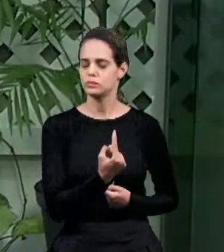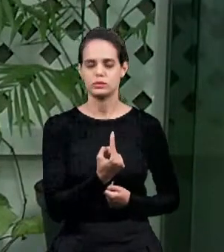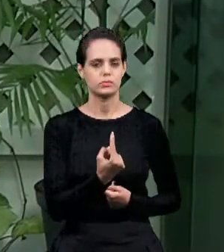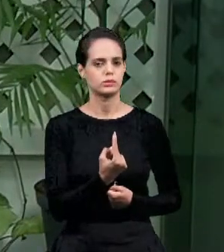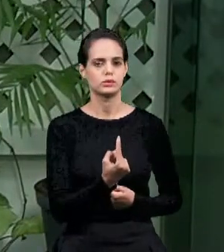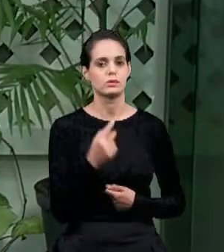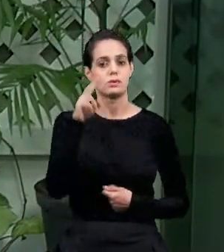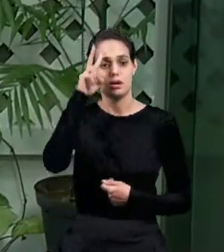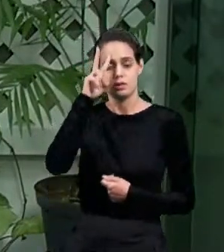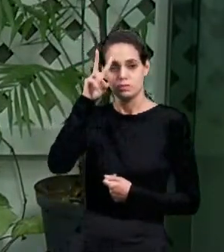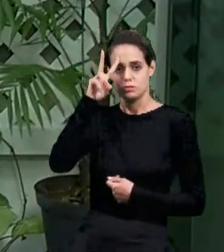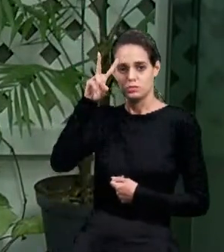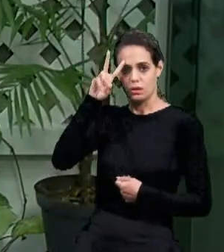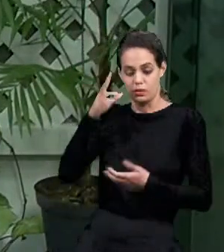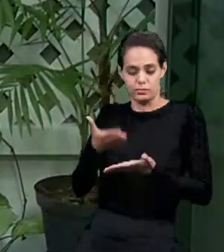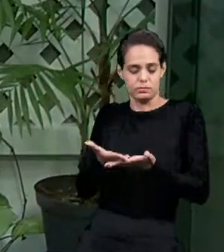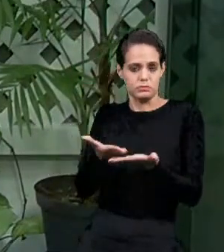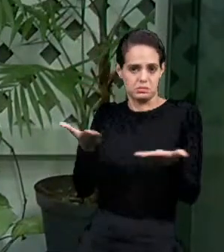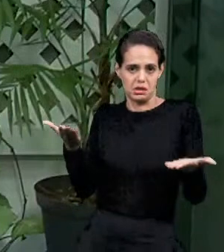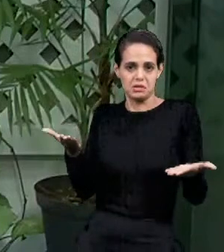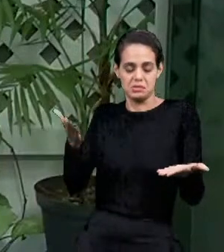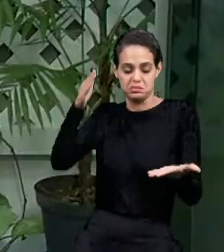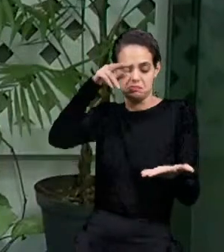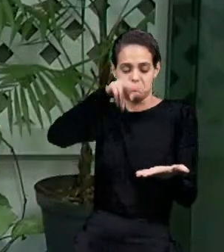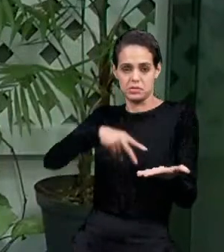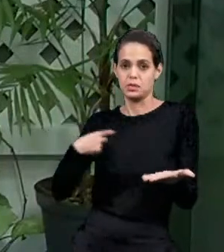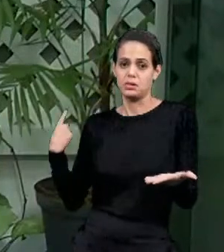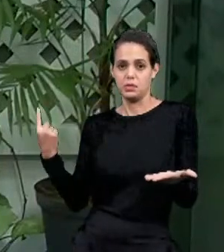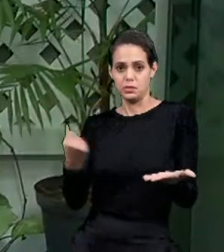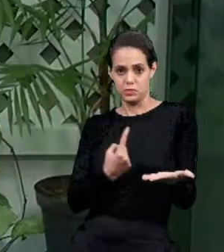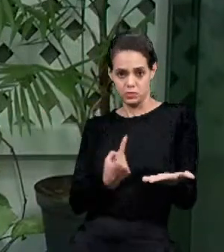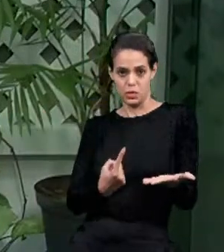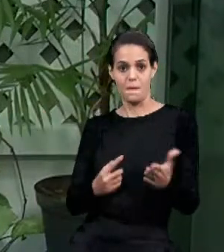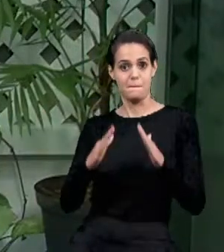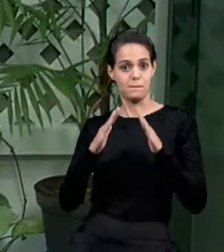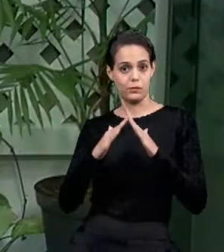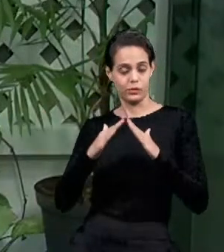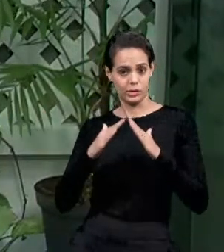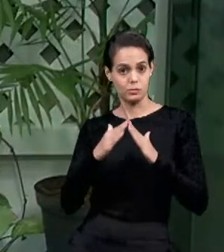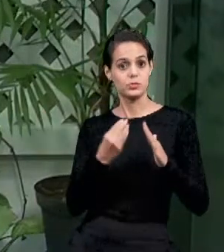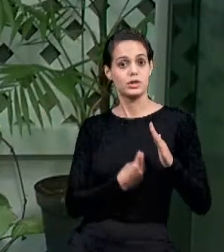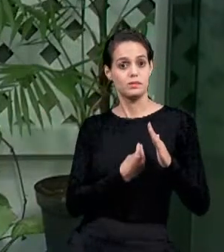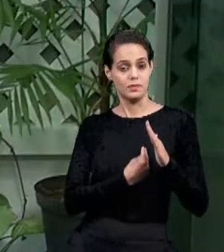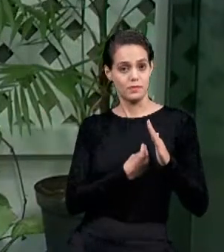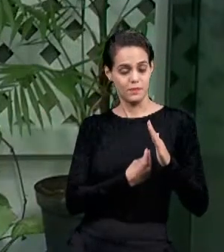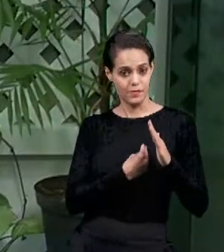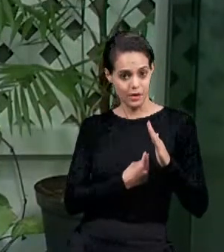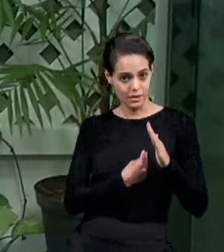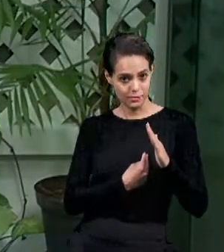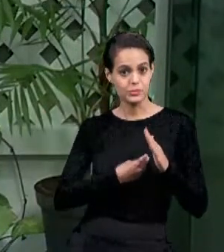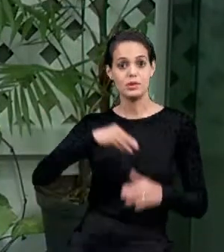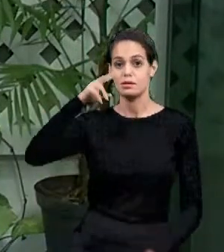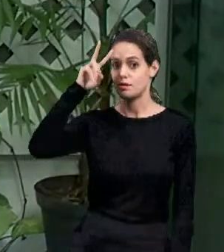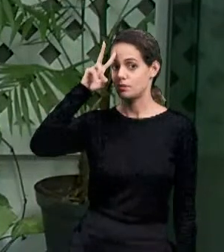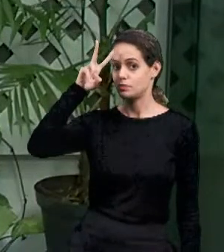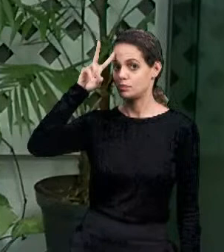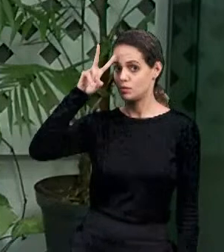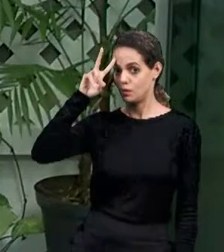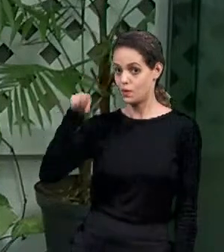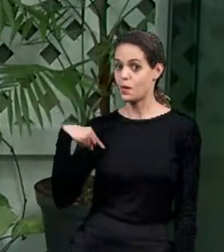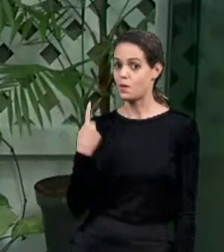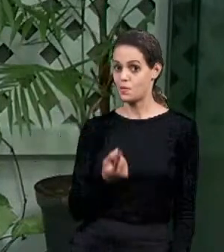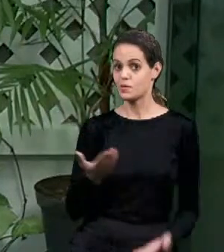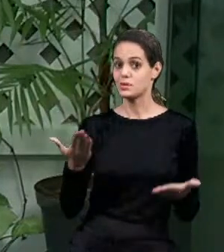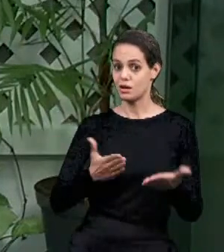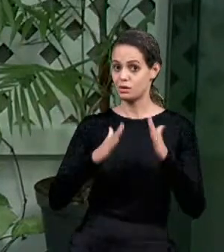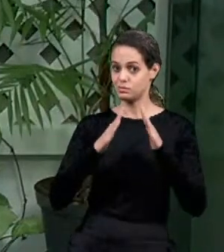está aí, nós vivemos e moramos na história que vivemos, é nela que nós moramos,